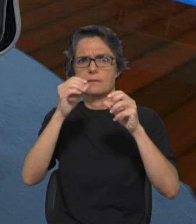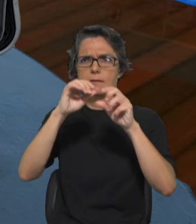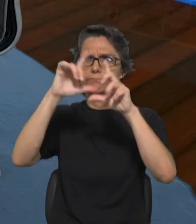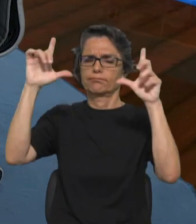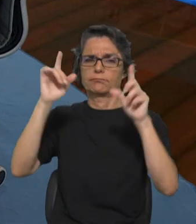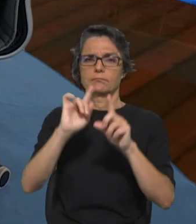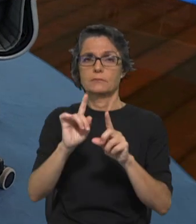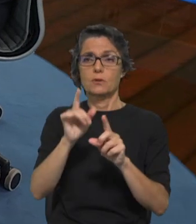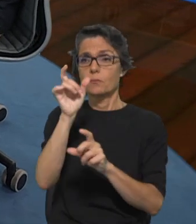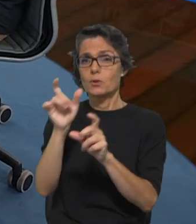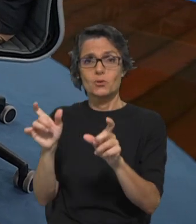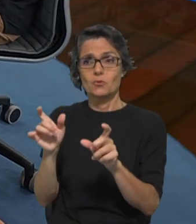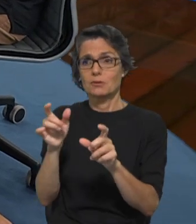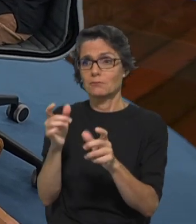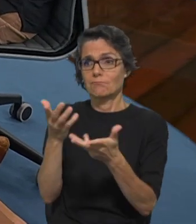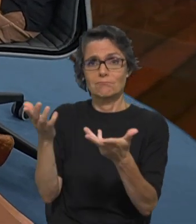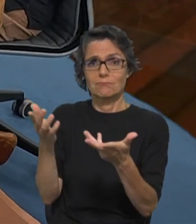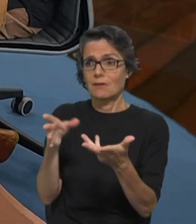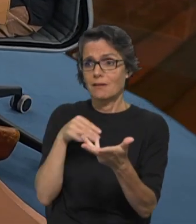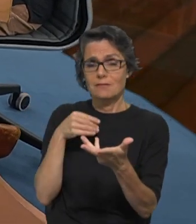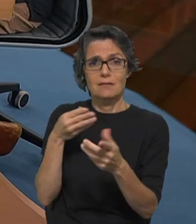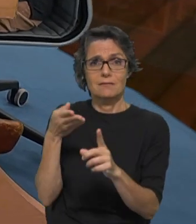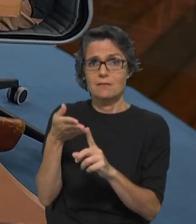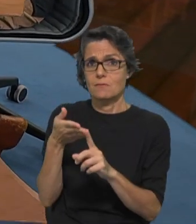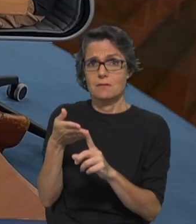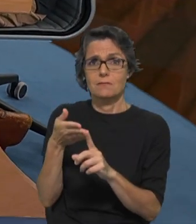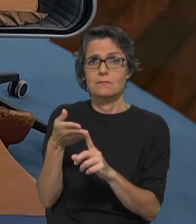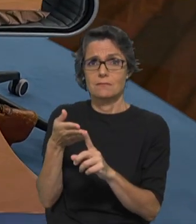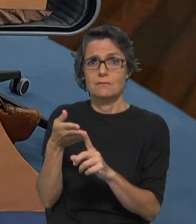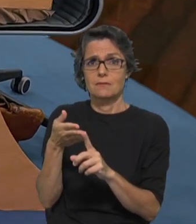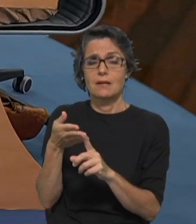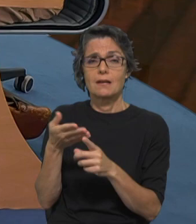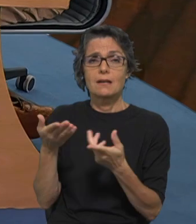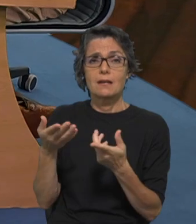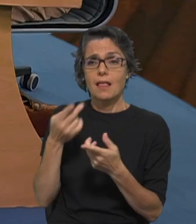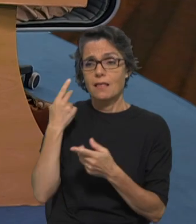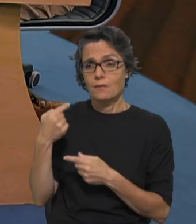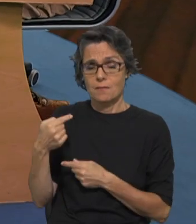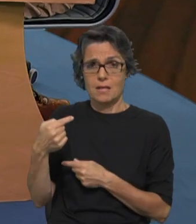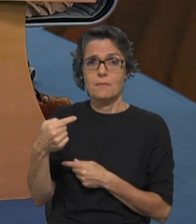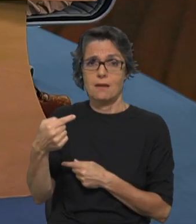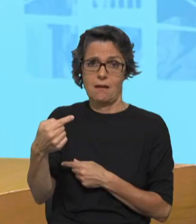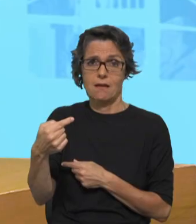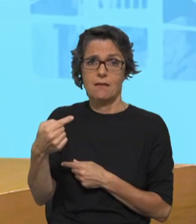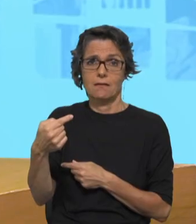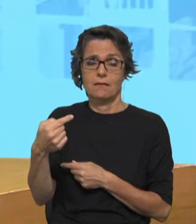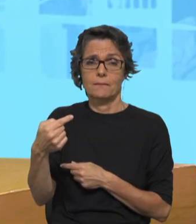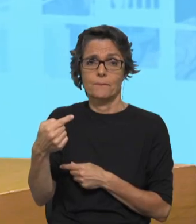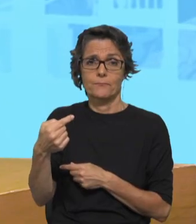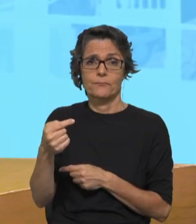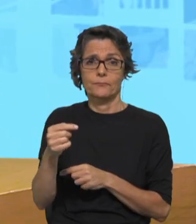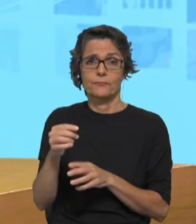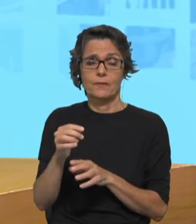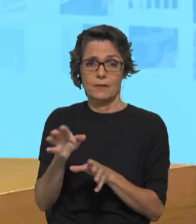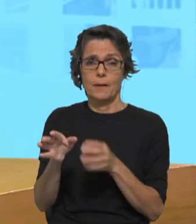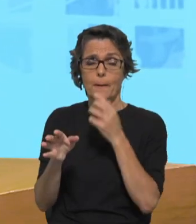assumem a missão. E não apenas neste testemunho dia-a-dia, cotidiano e implícito que estávamos a